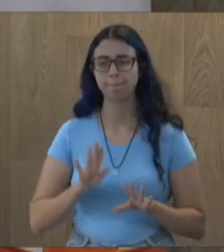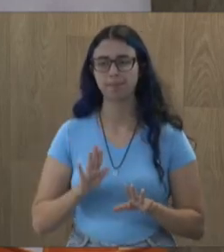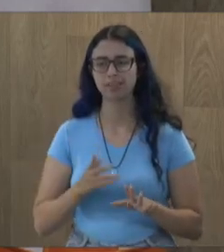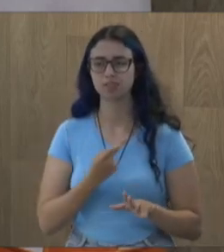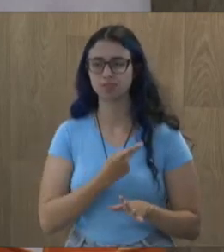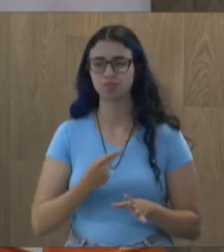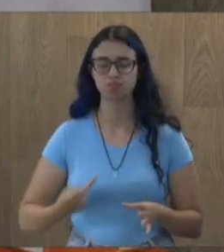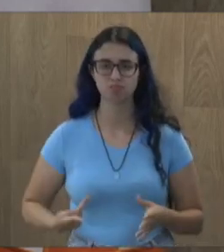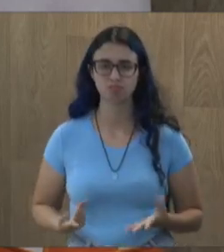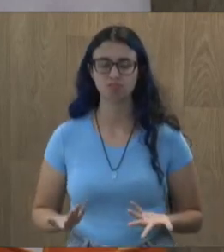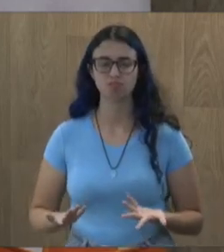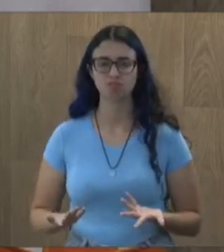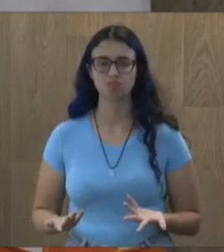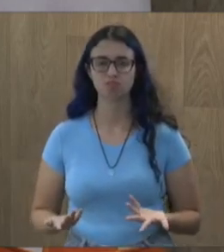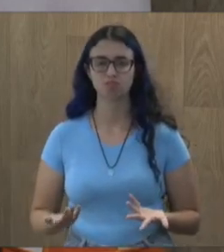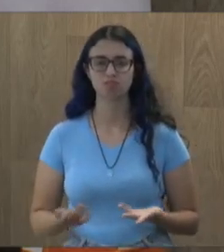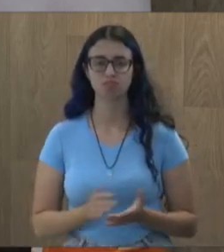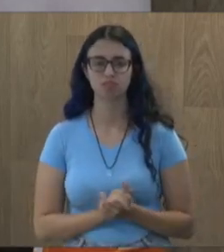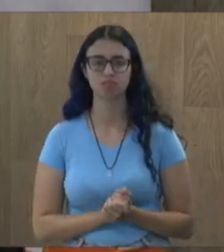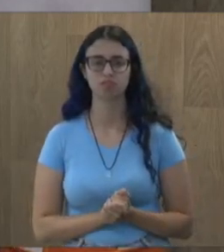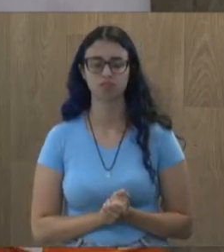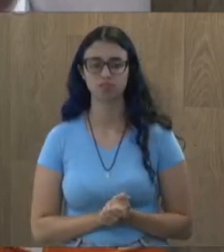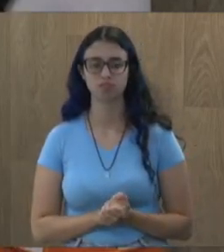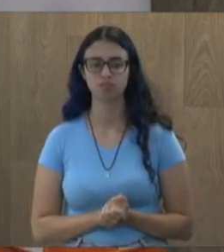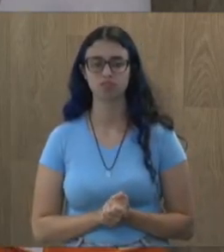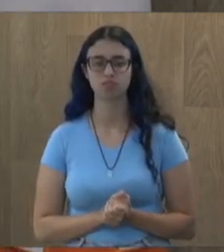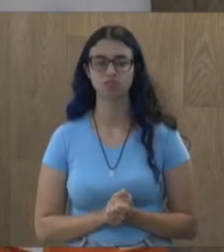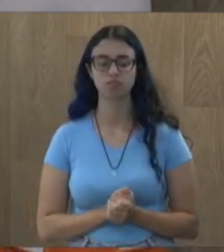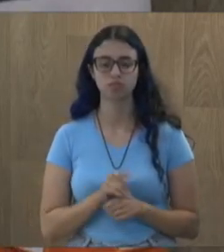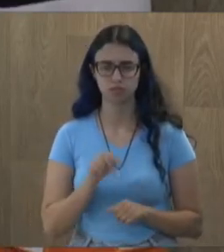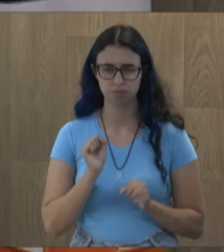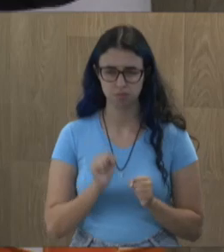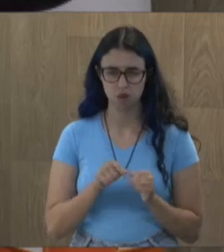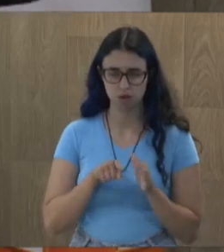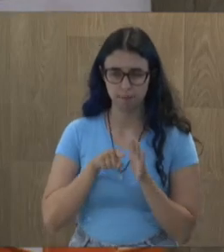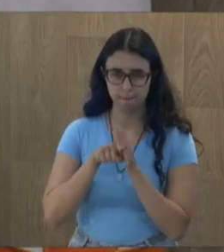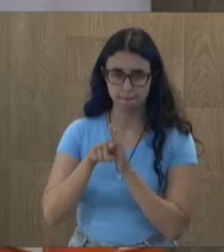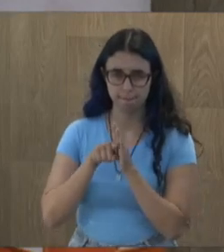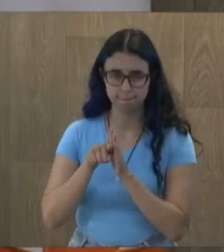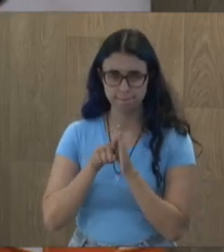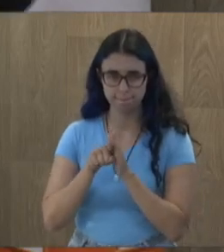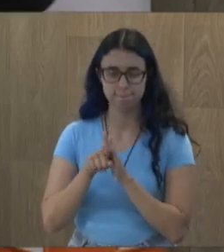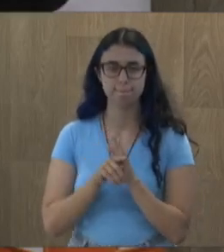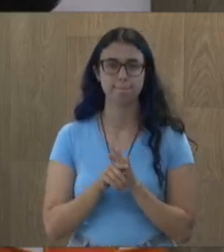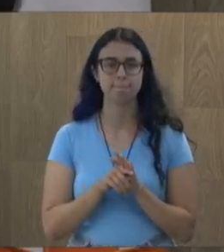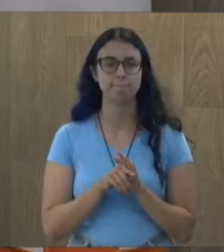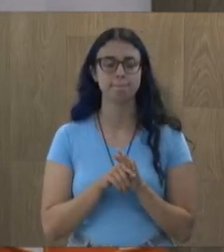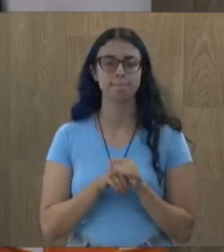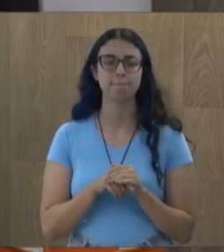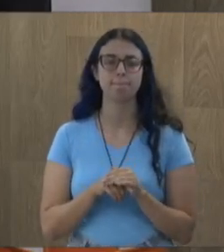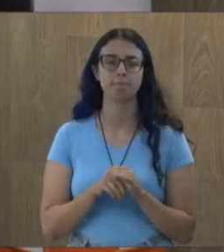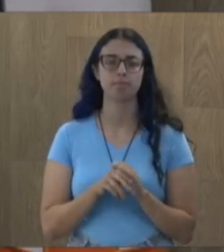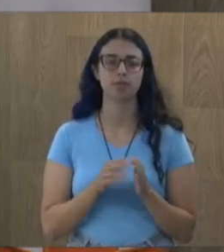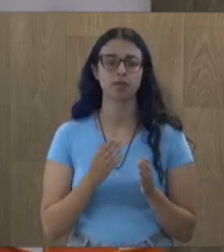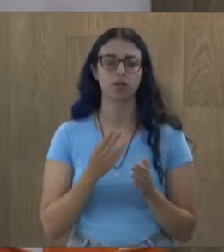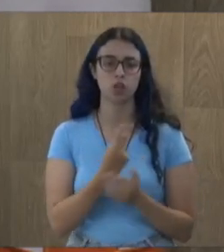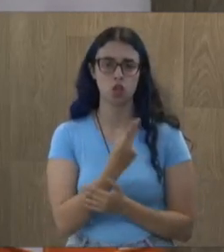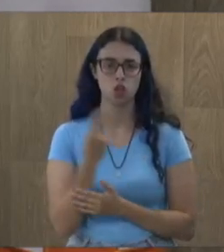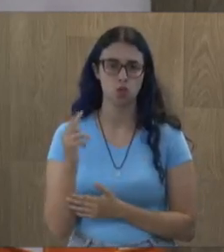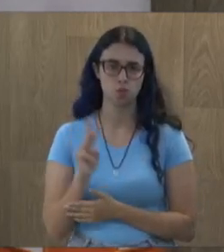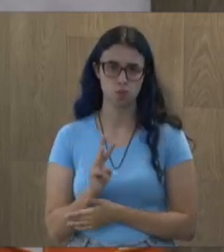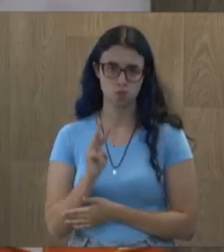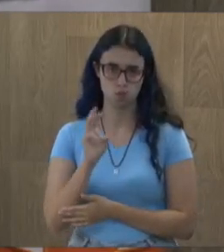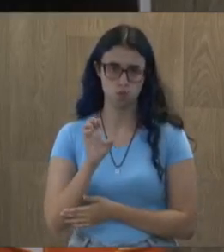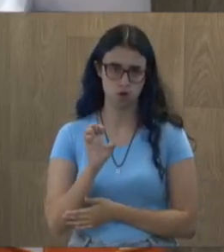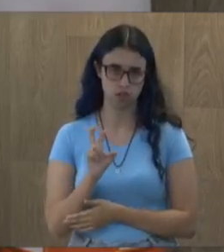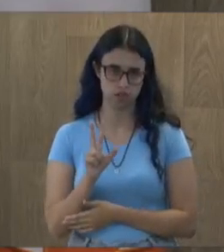importante. Tanto é que você pode pesquisar no Google aí, pesquisa o meu nome, Wesley Jarbas de Oliveira, e